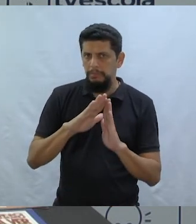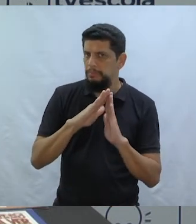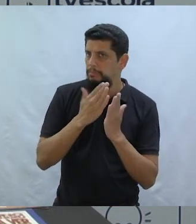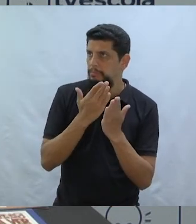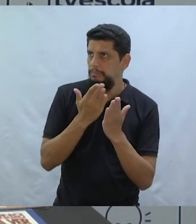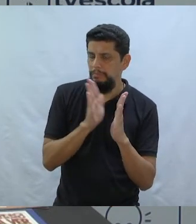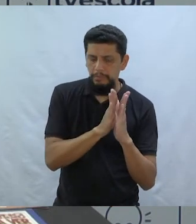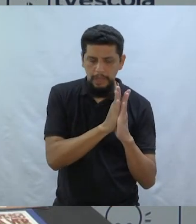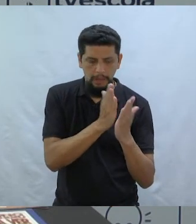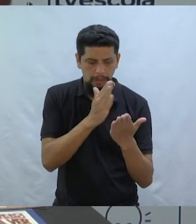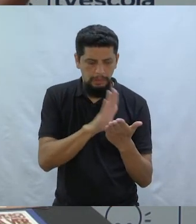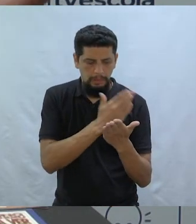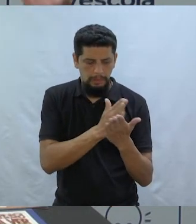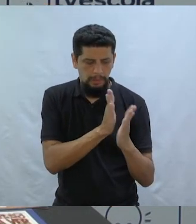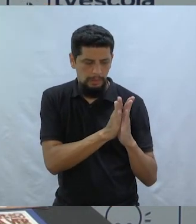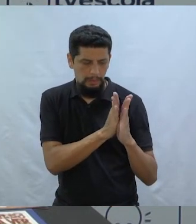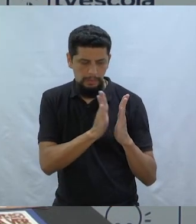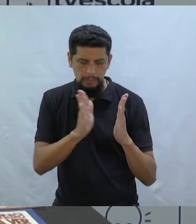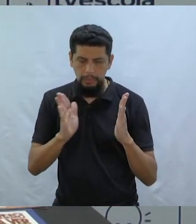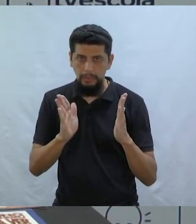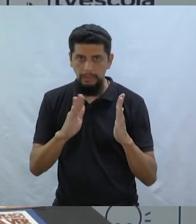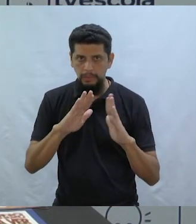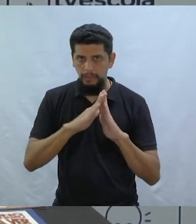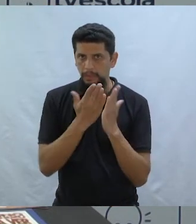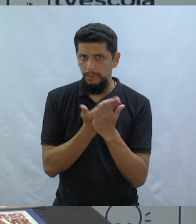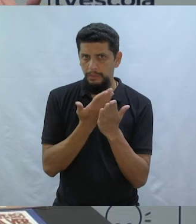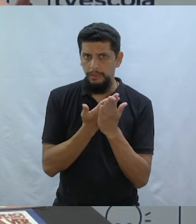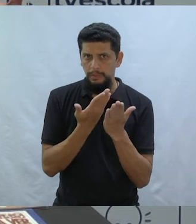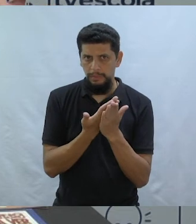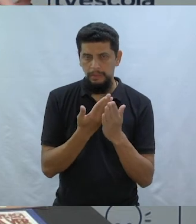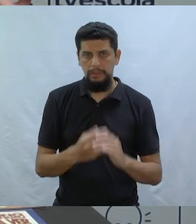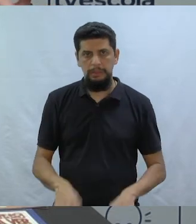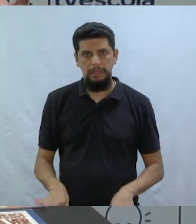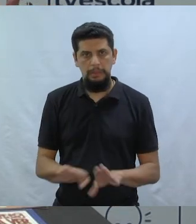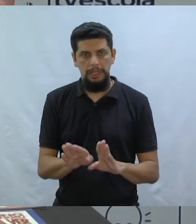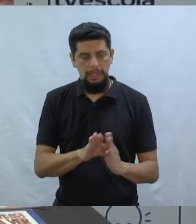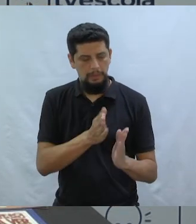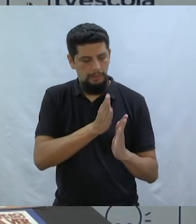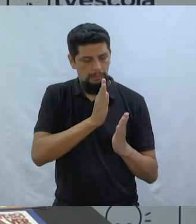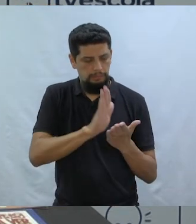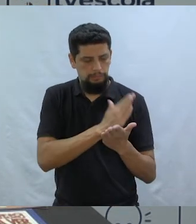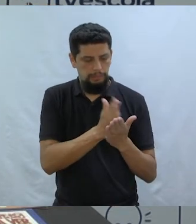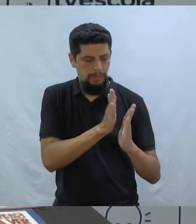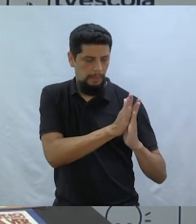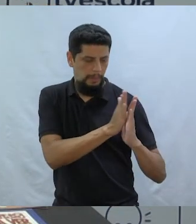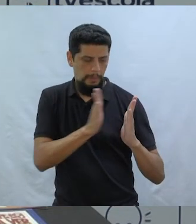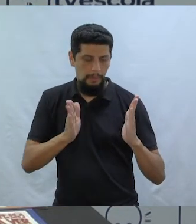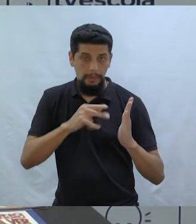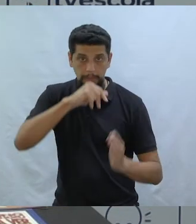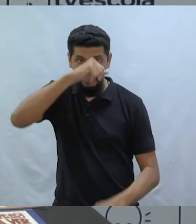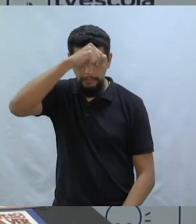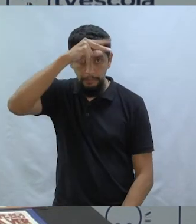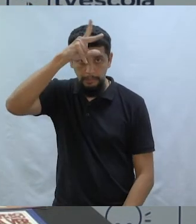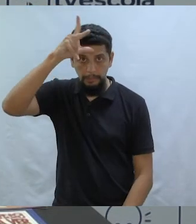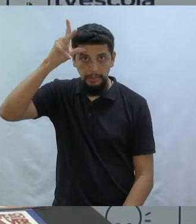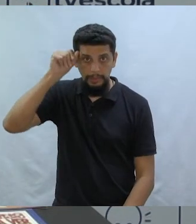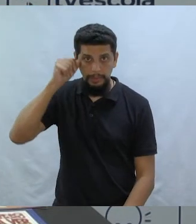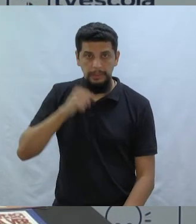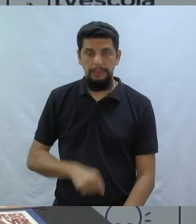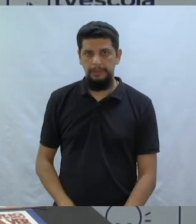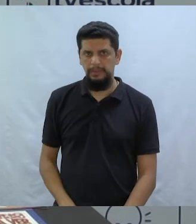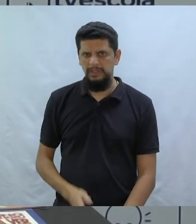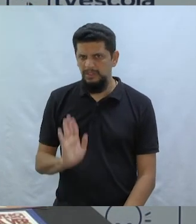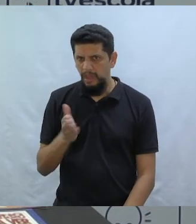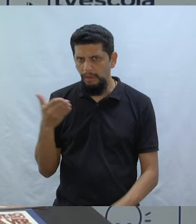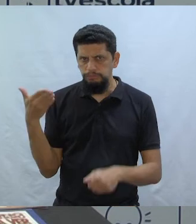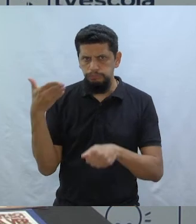escola ou mesmo a biblioteca pública que nós temos aqui na cidade de Curitiba você já teve essa experiência de ir até